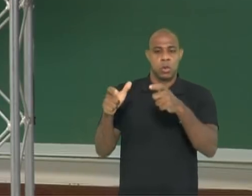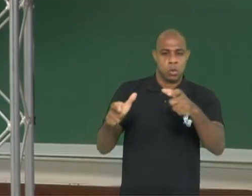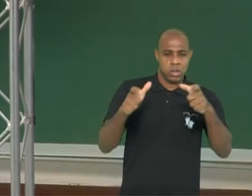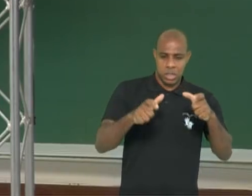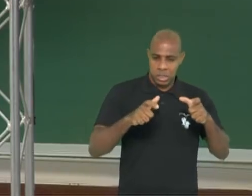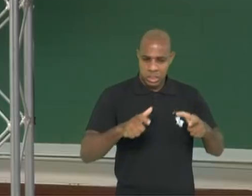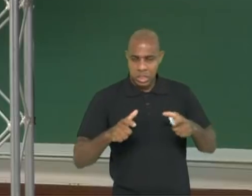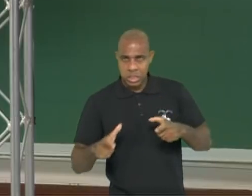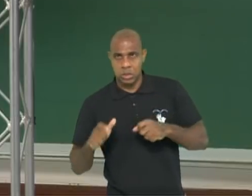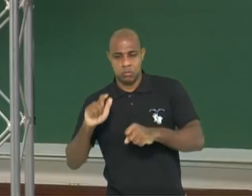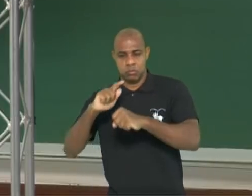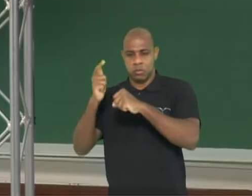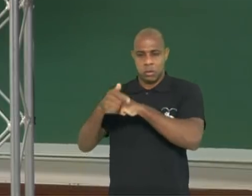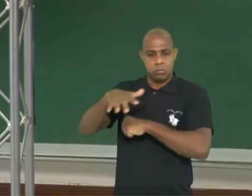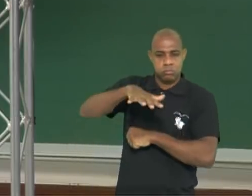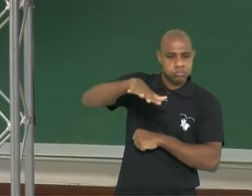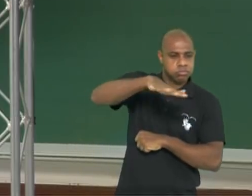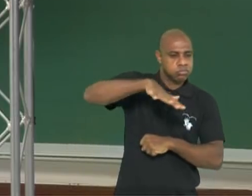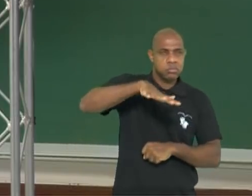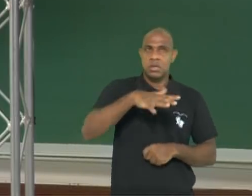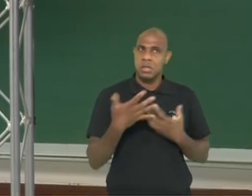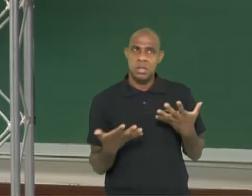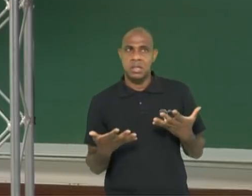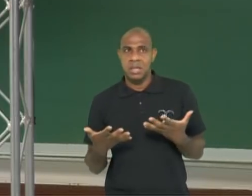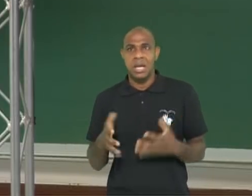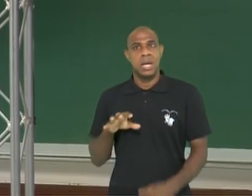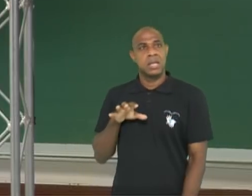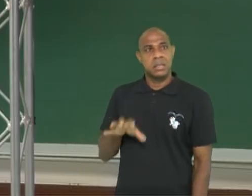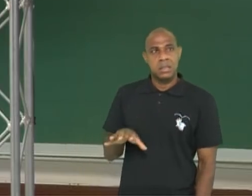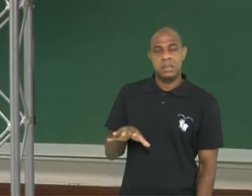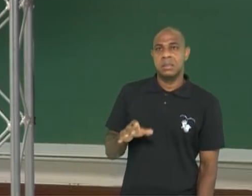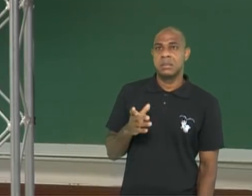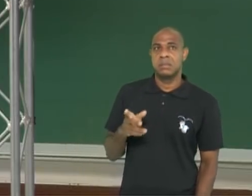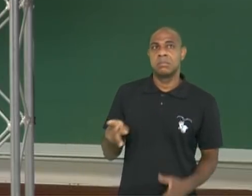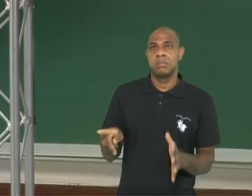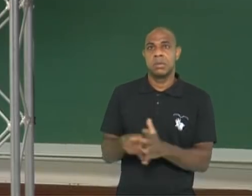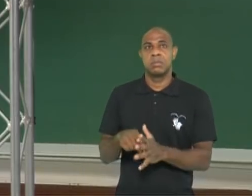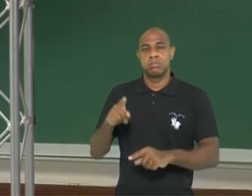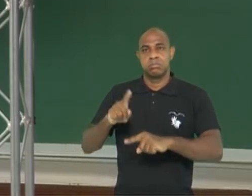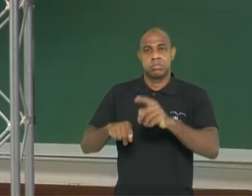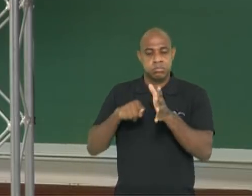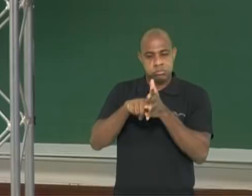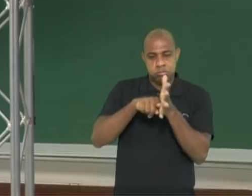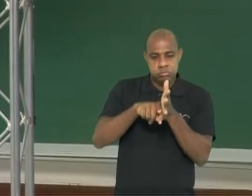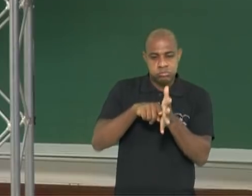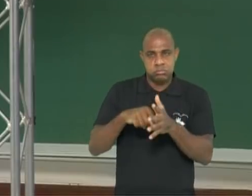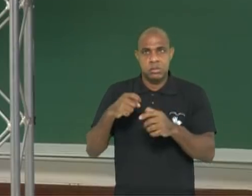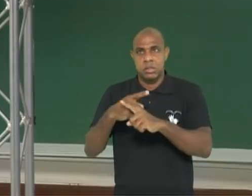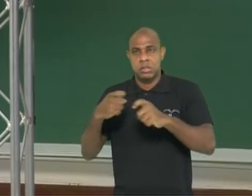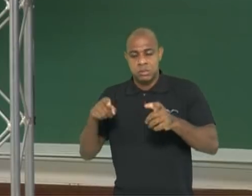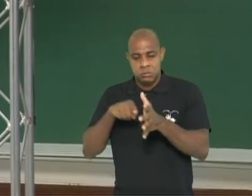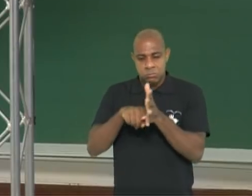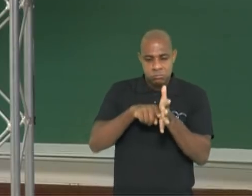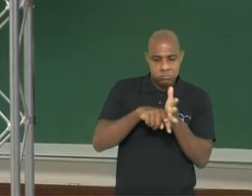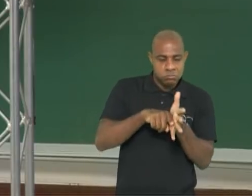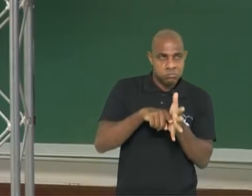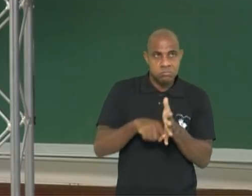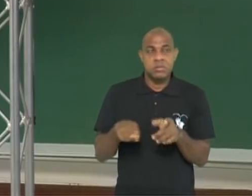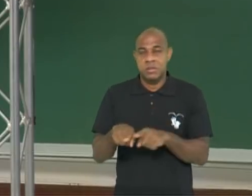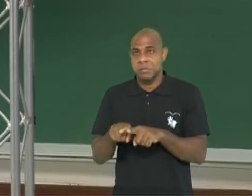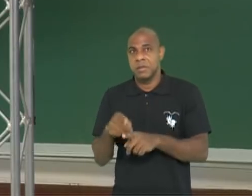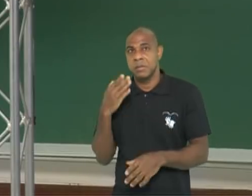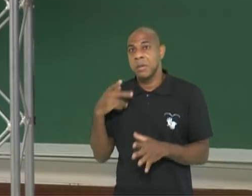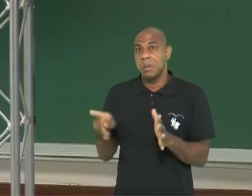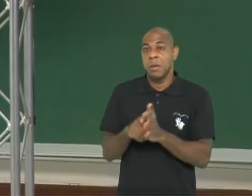localização, geográfica e tudo mais. Há sim uma produção científica. Esteve sob o domínio e o monopólio da